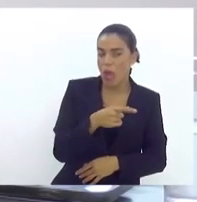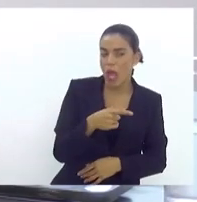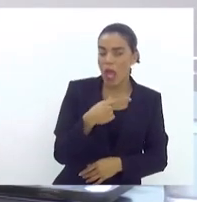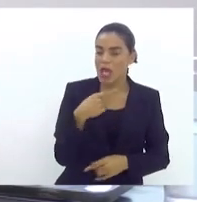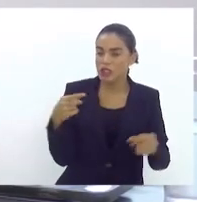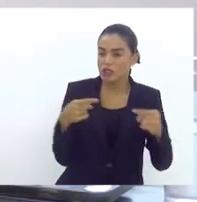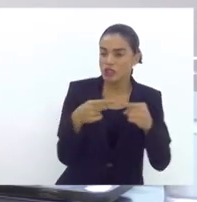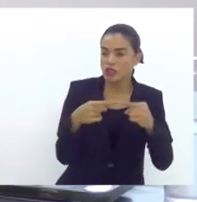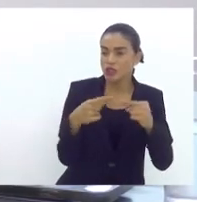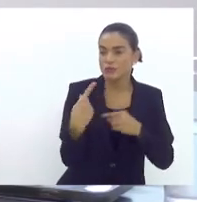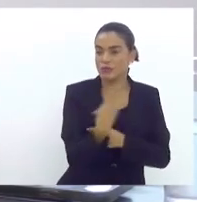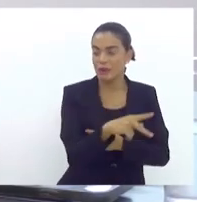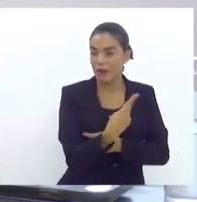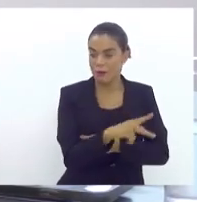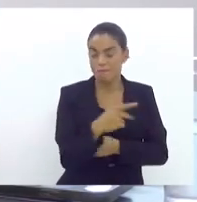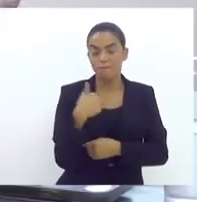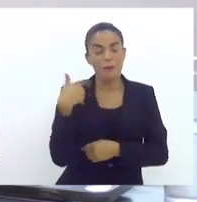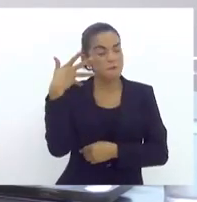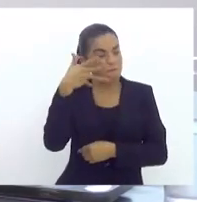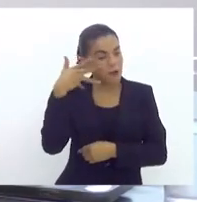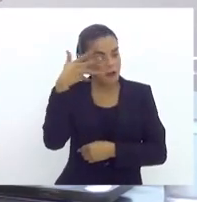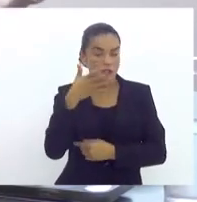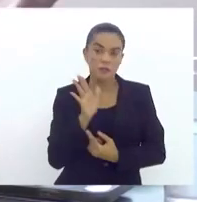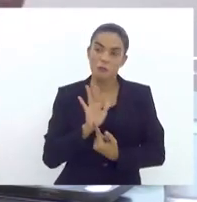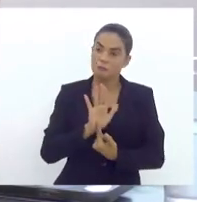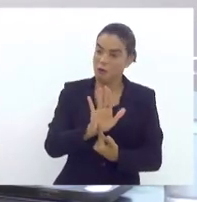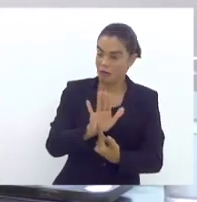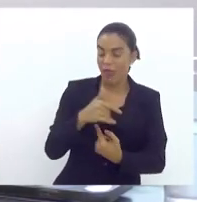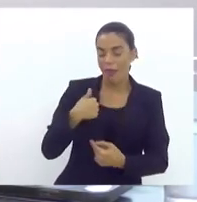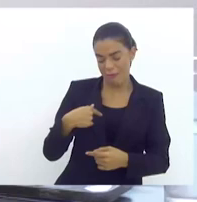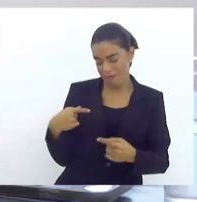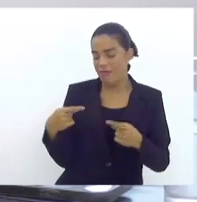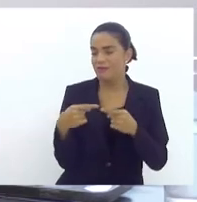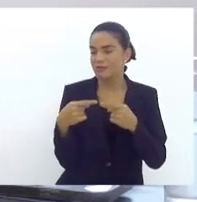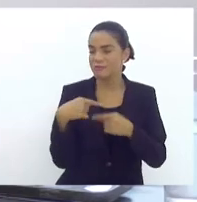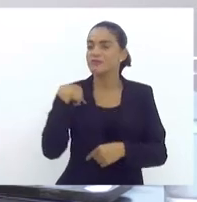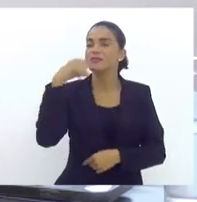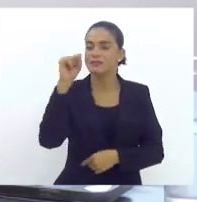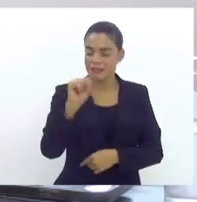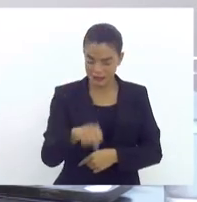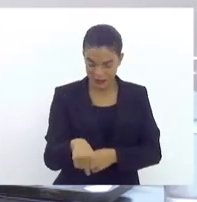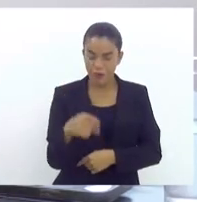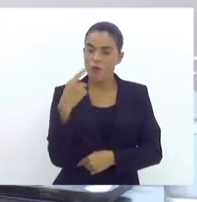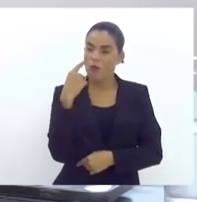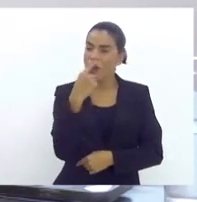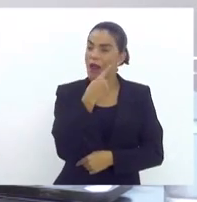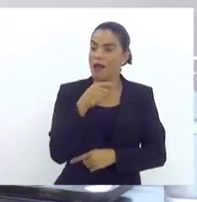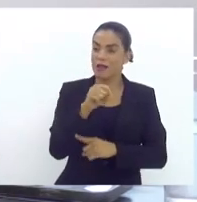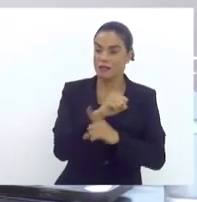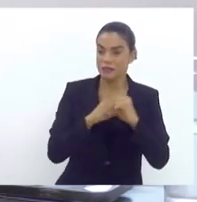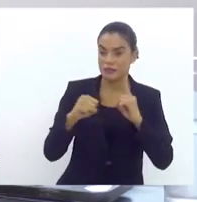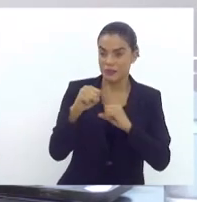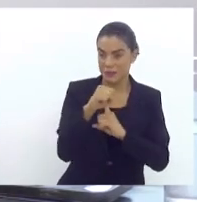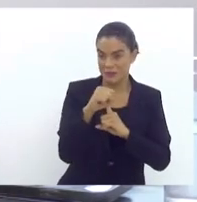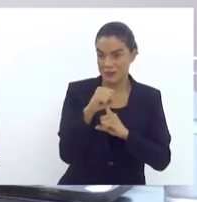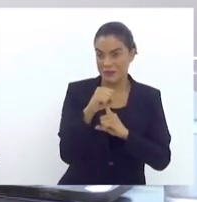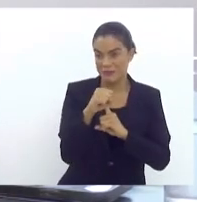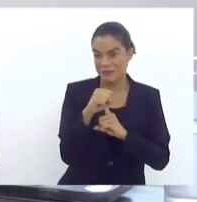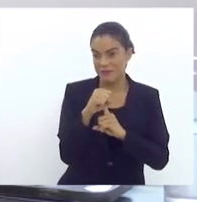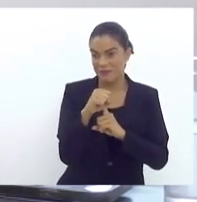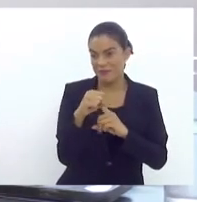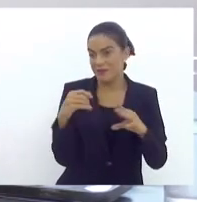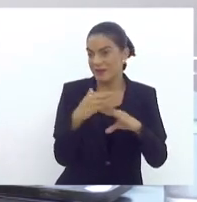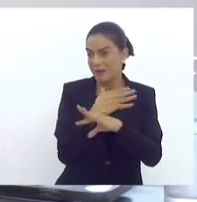né E ali na minha palestra eu mostrei o quanto é minha vibe no olhar social né a cidade